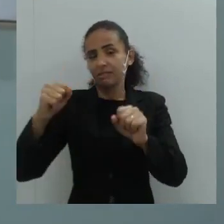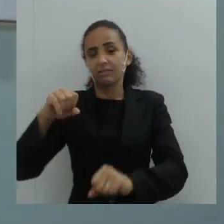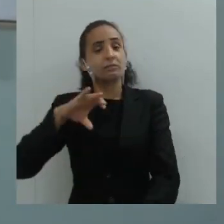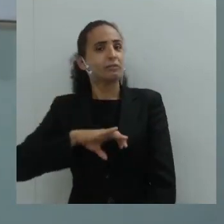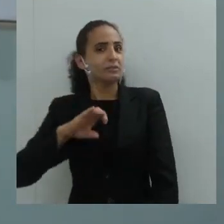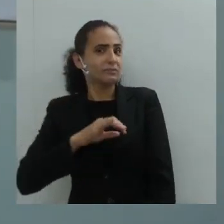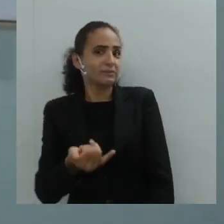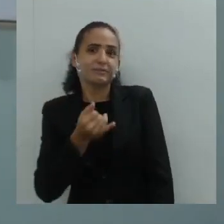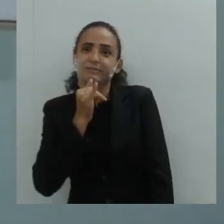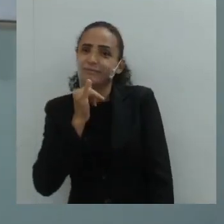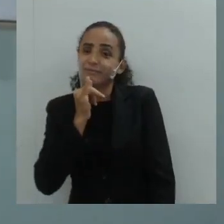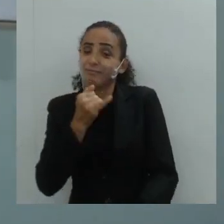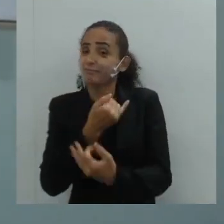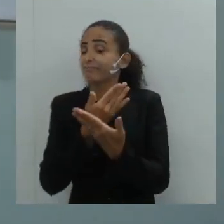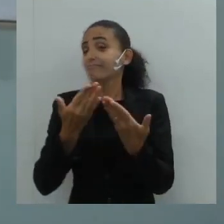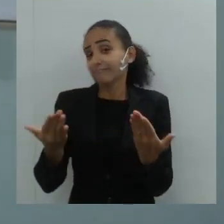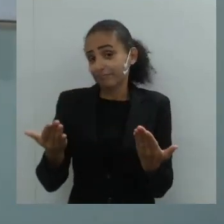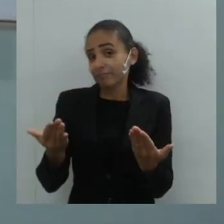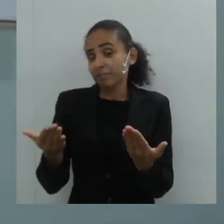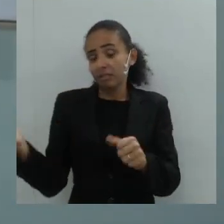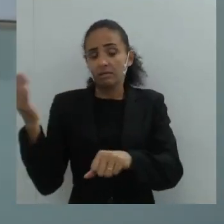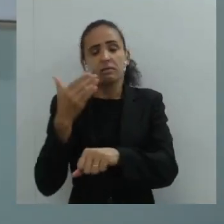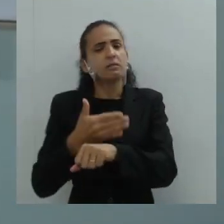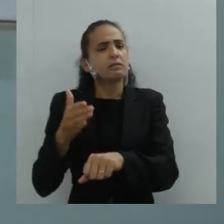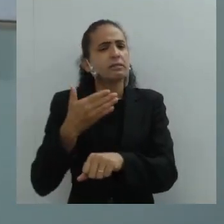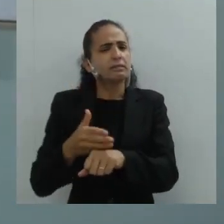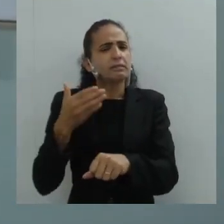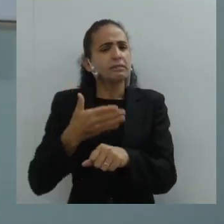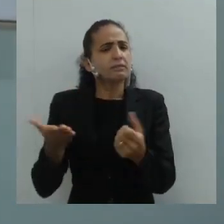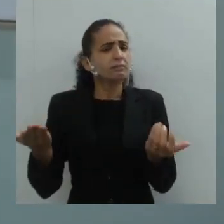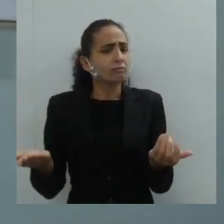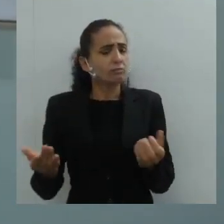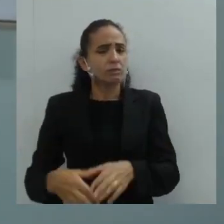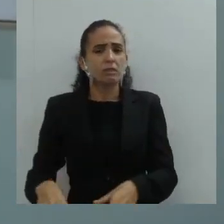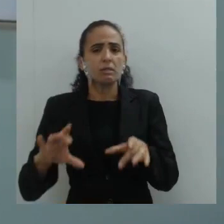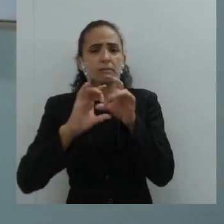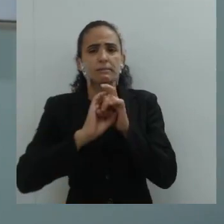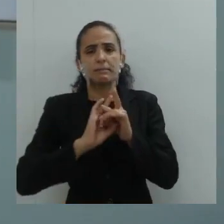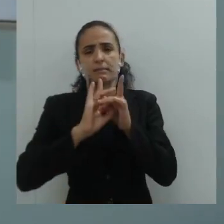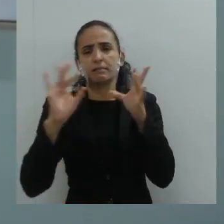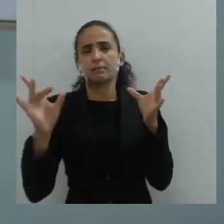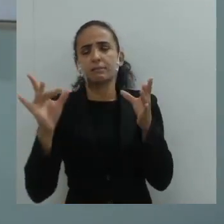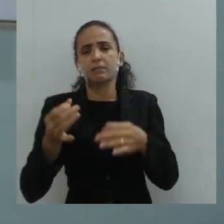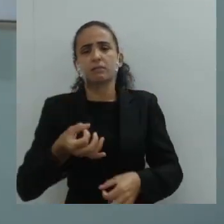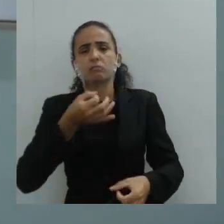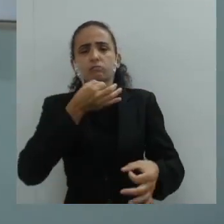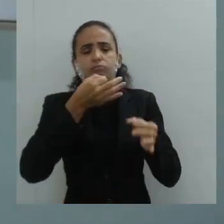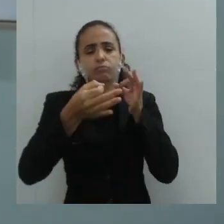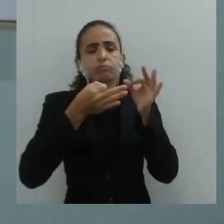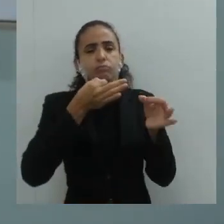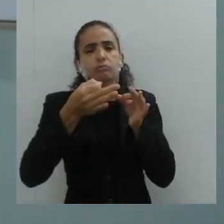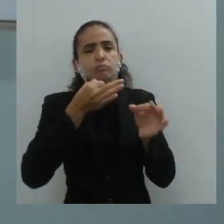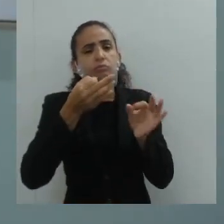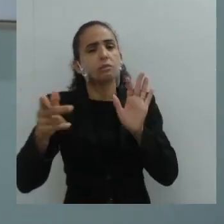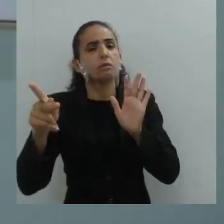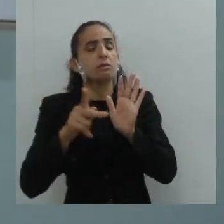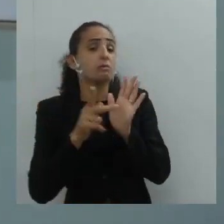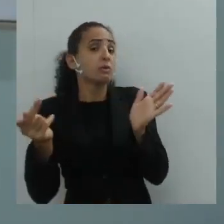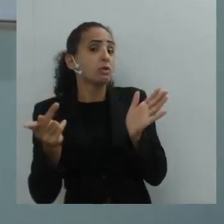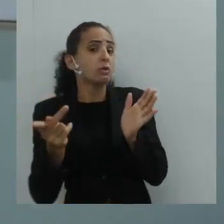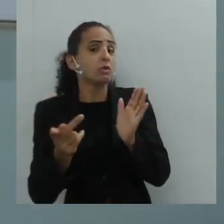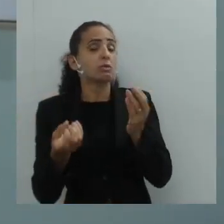por exemplo, vocês treinarem a questão da liberdade, a opinião pessoal,